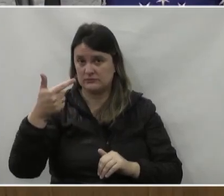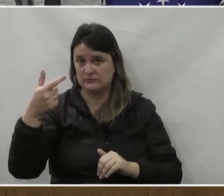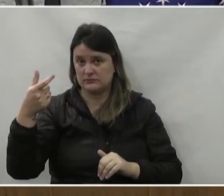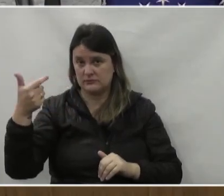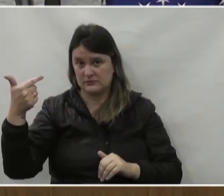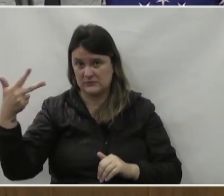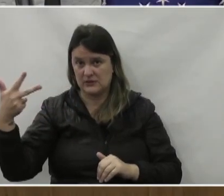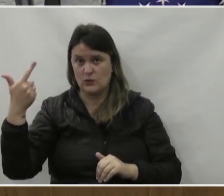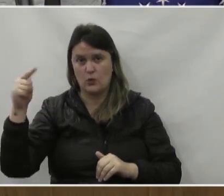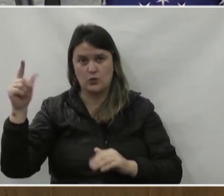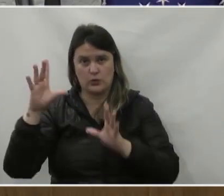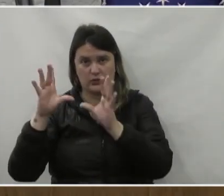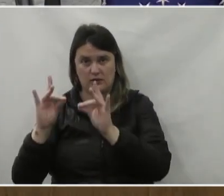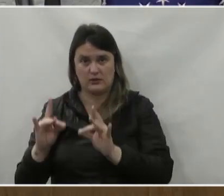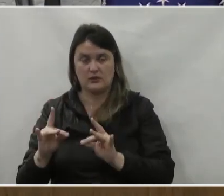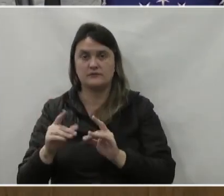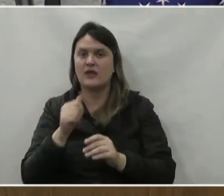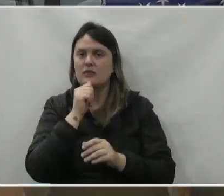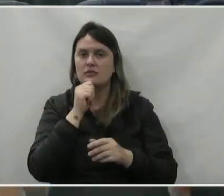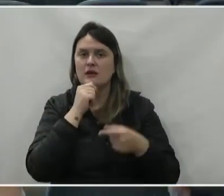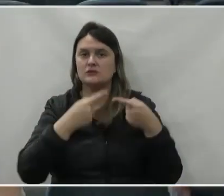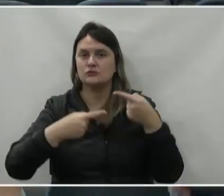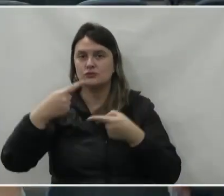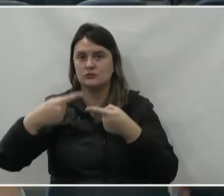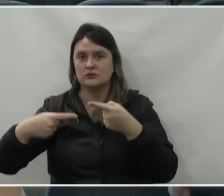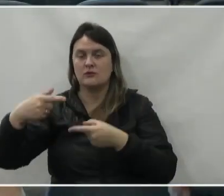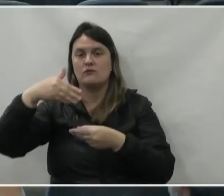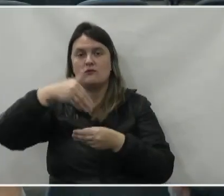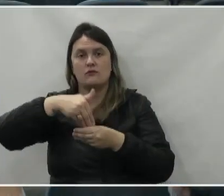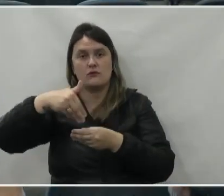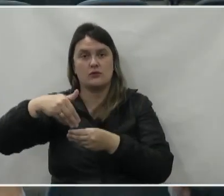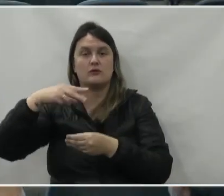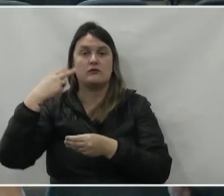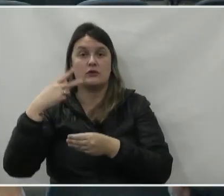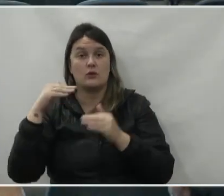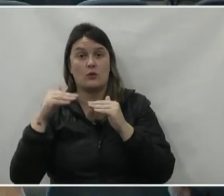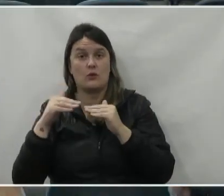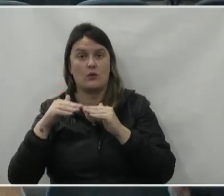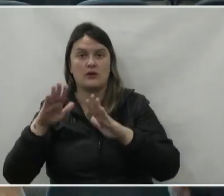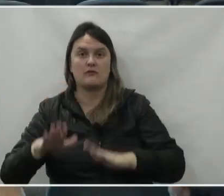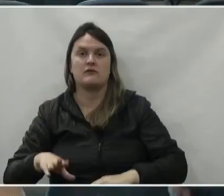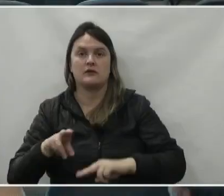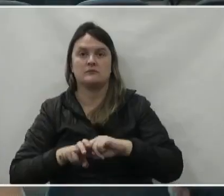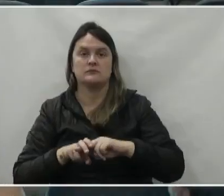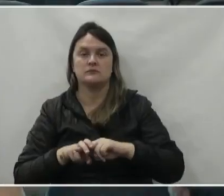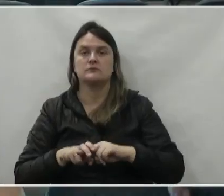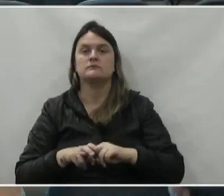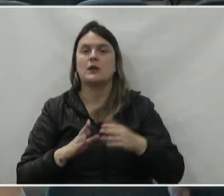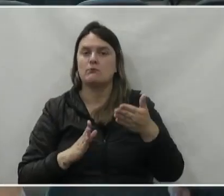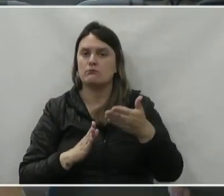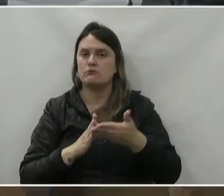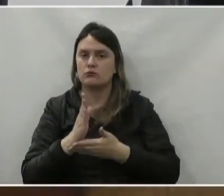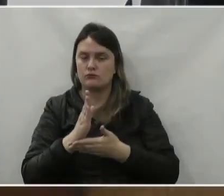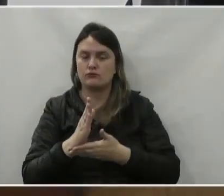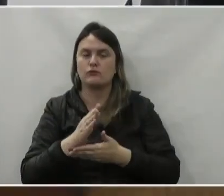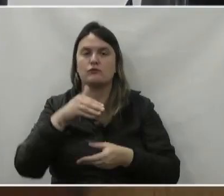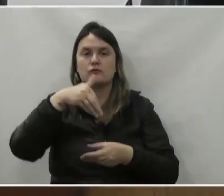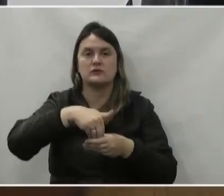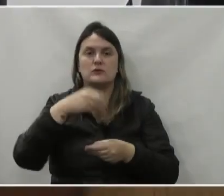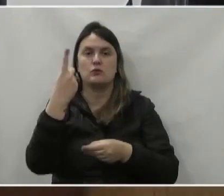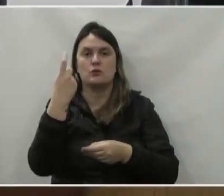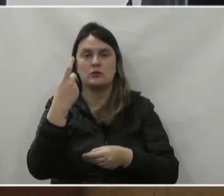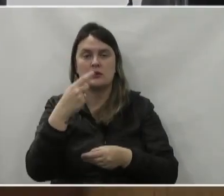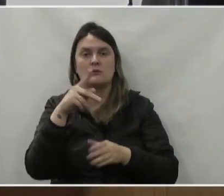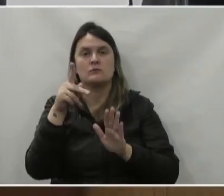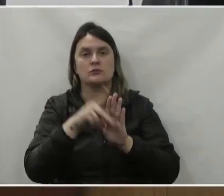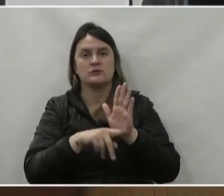3058/2003 e dá outras providências. Em discussão? Em votação, senhores vereadores que aprovam, permaneçam como estão. Aprovado, votação única